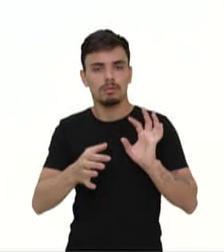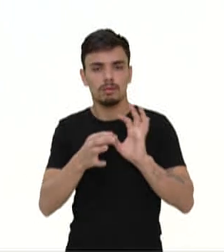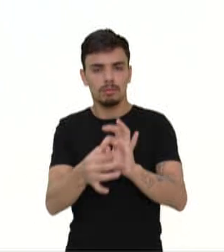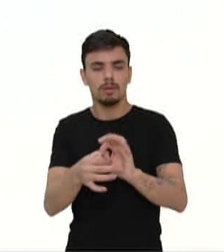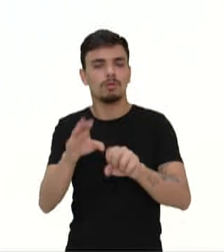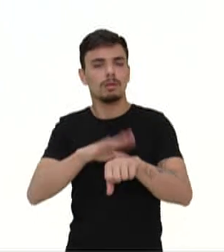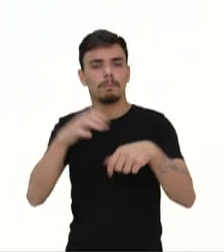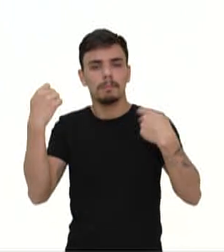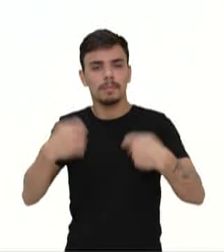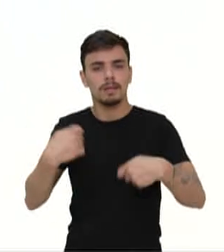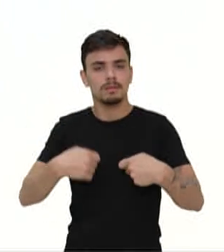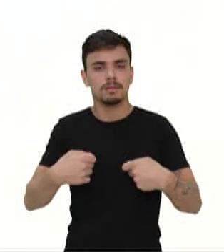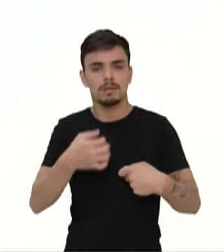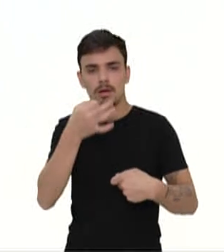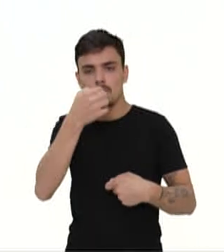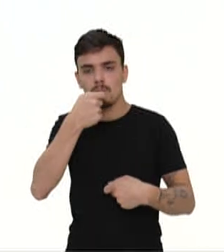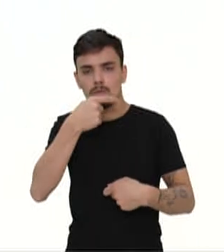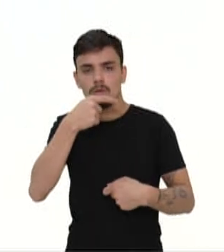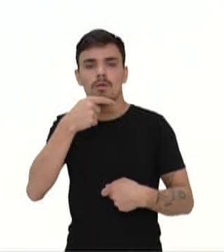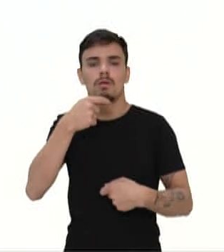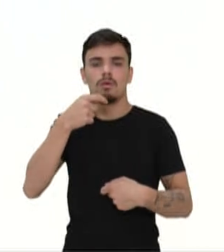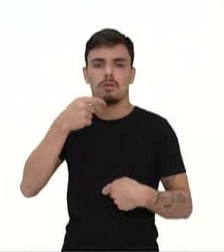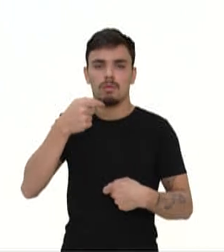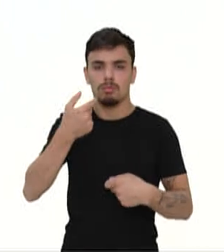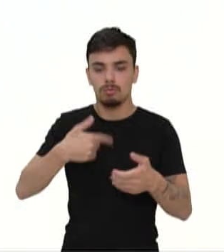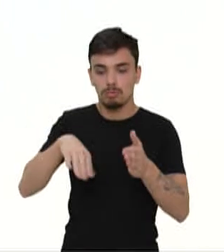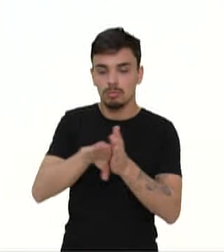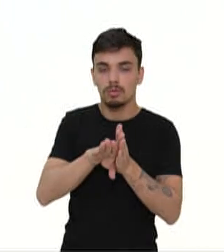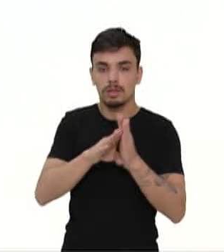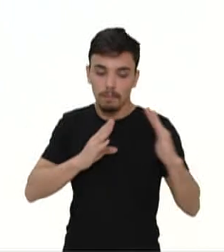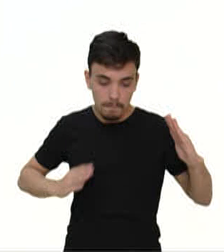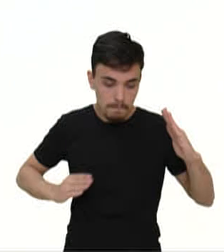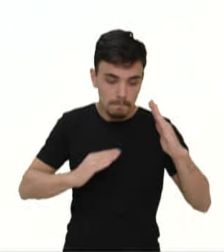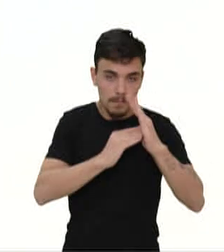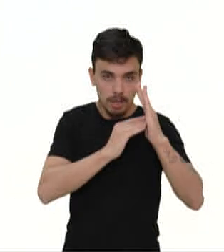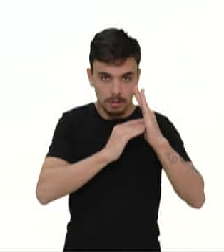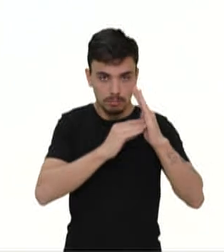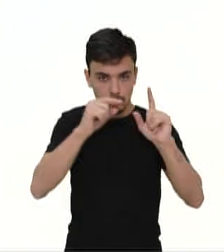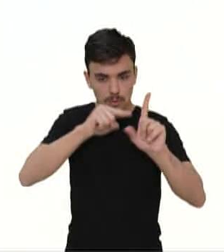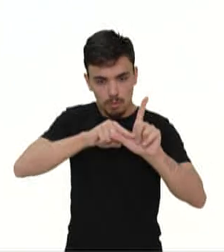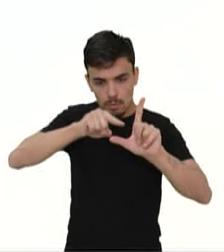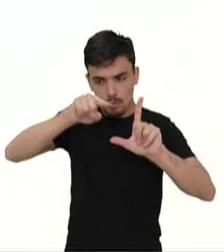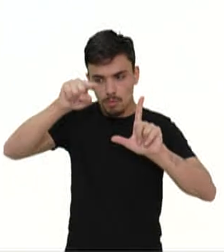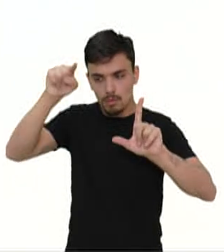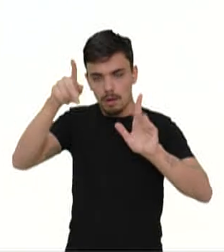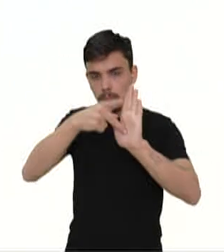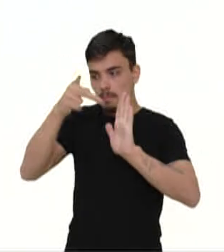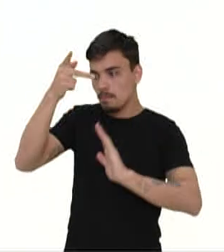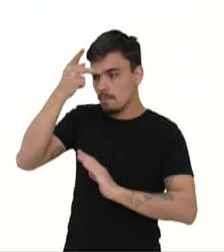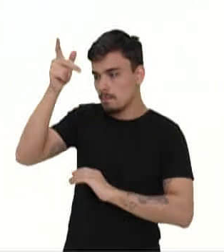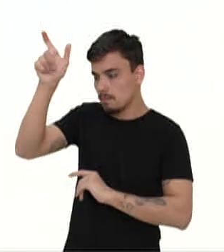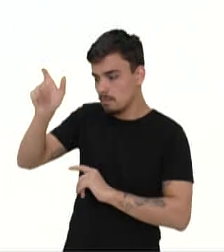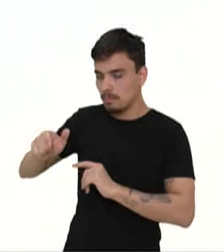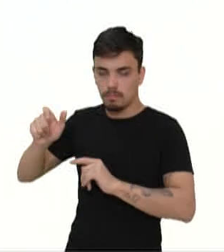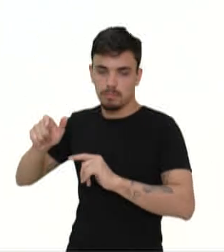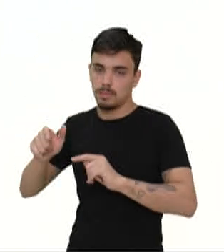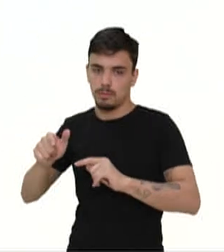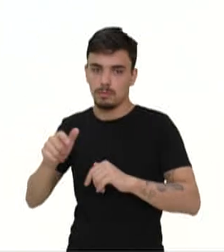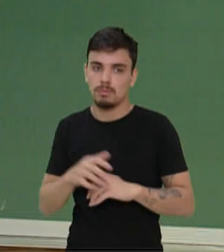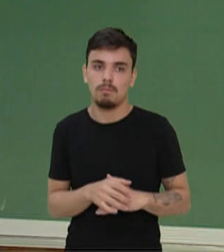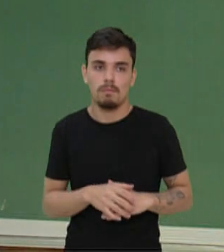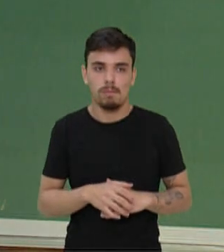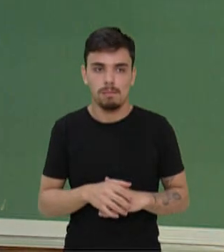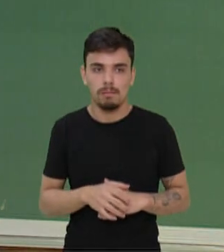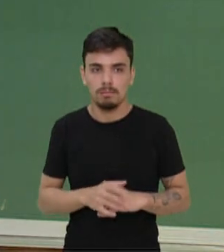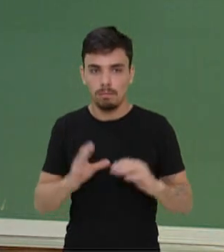antibiótico atinja nível máximo de concentração no sangue dessas cobaias. Bom, a primeira coisa que a gente tem que analisar é a função. Qual é a